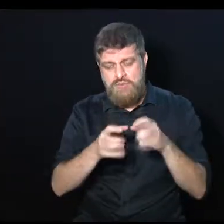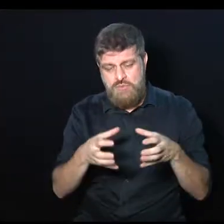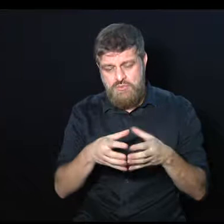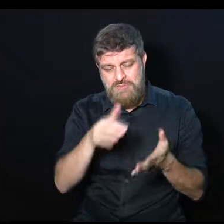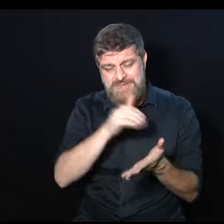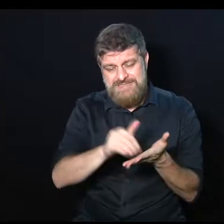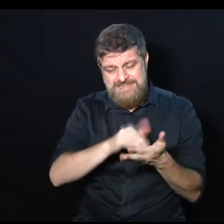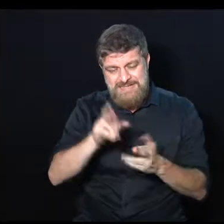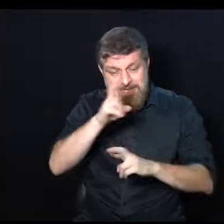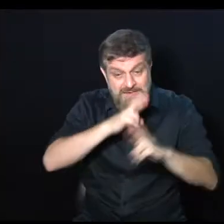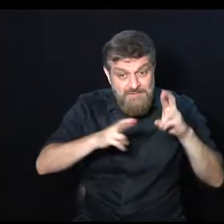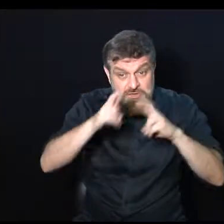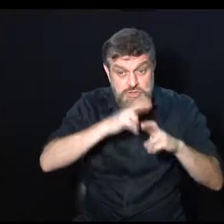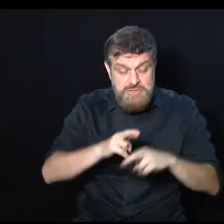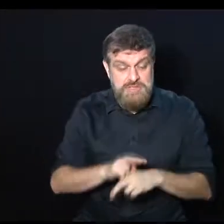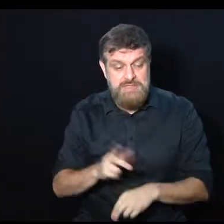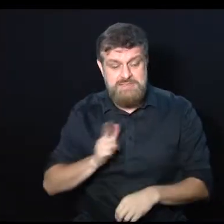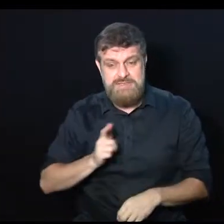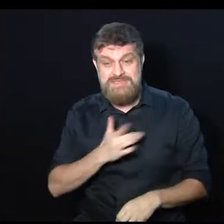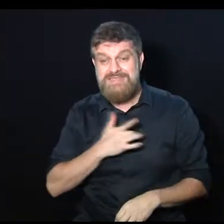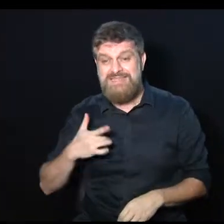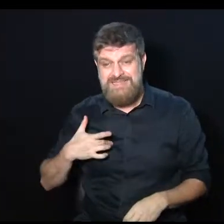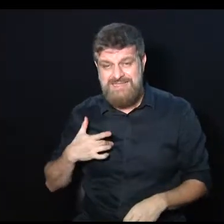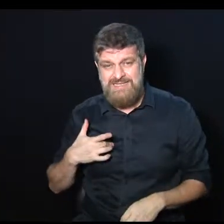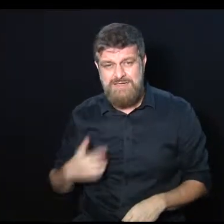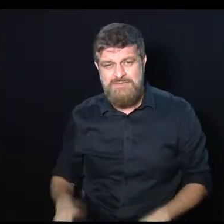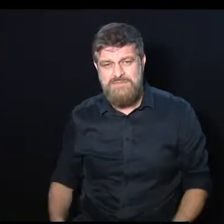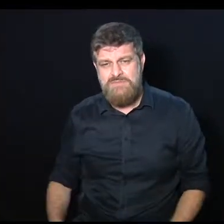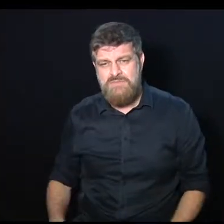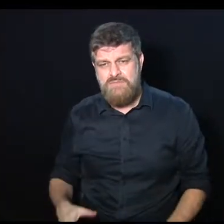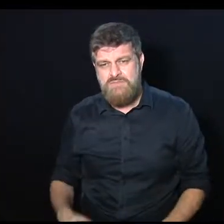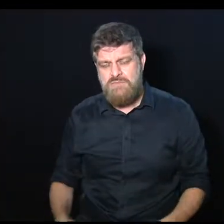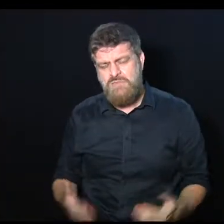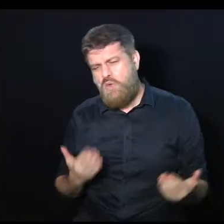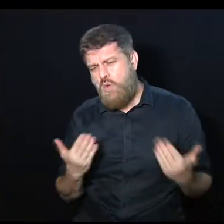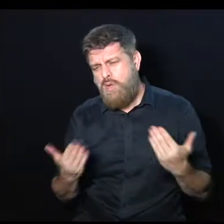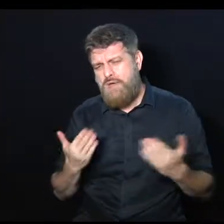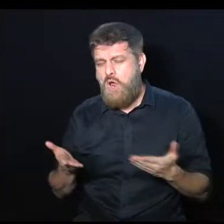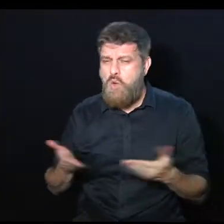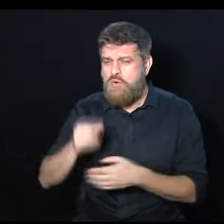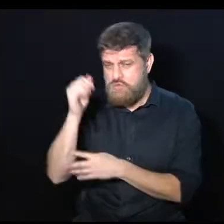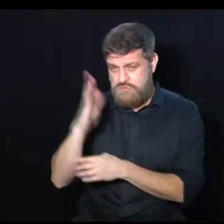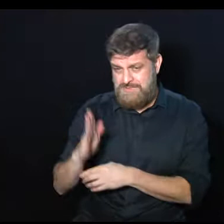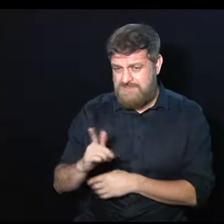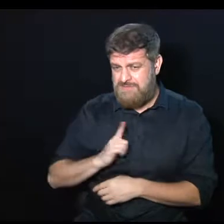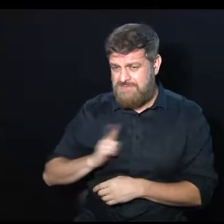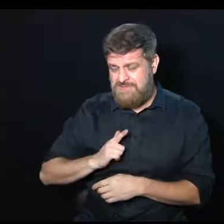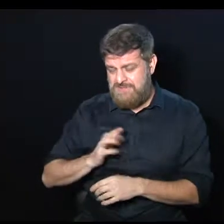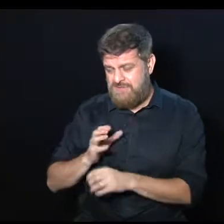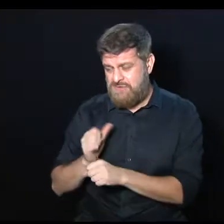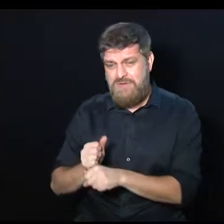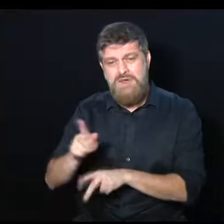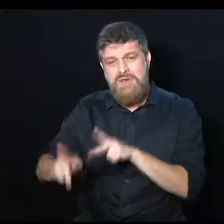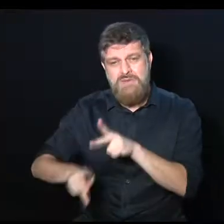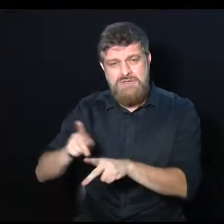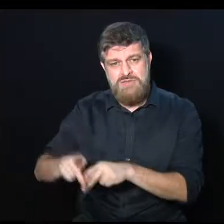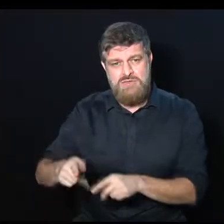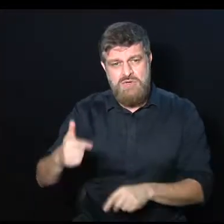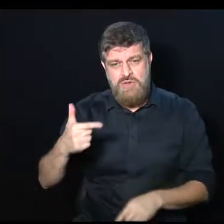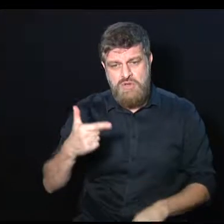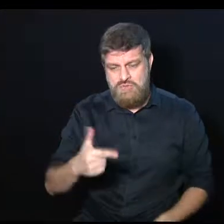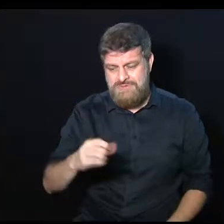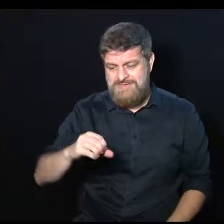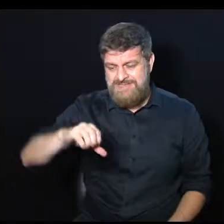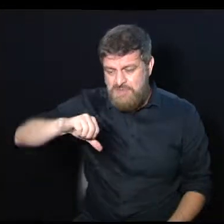do Ministério da Saúde. Então, essa estimativa não foge ainda hoje. Então, digamos que hoje o Brasil tem uma população estimada em 209 milhões de